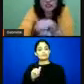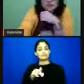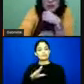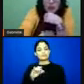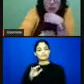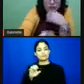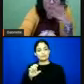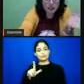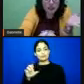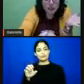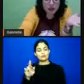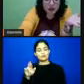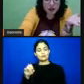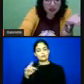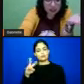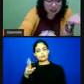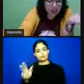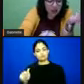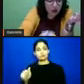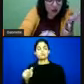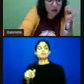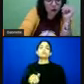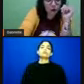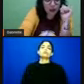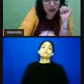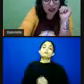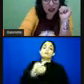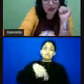A gente tem também, como vocês perceberam ali,